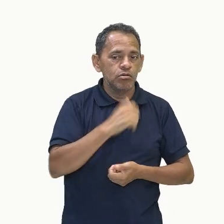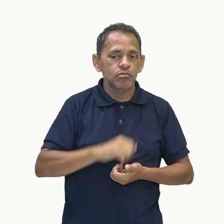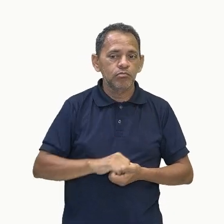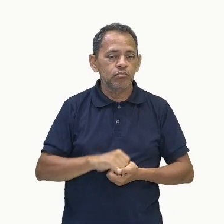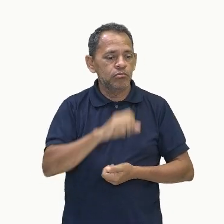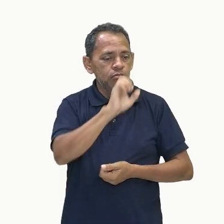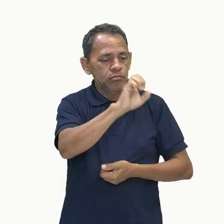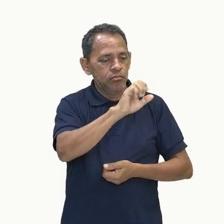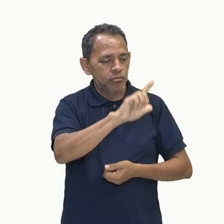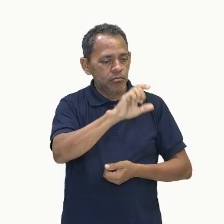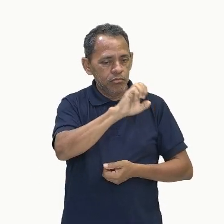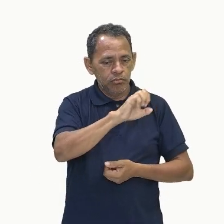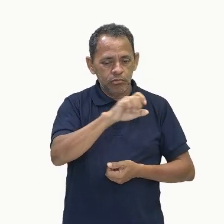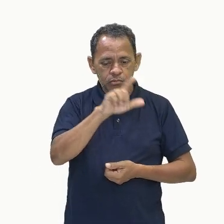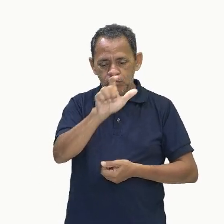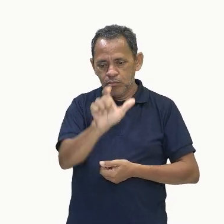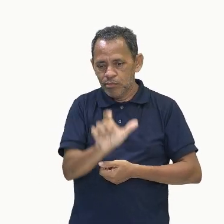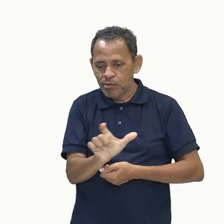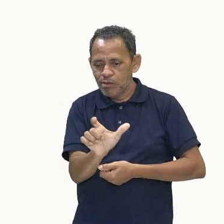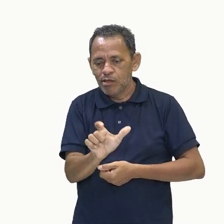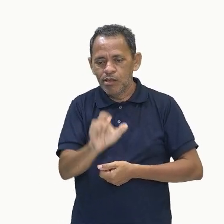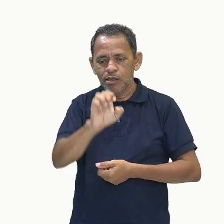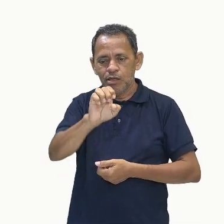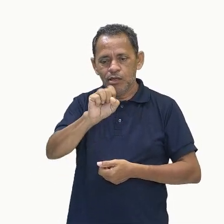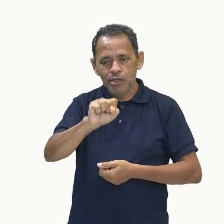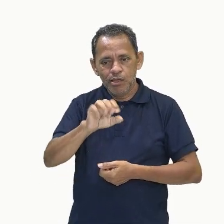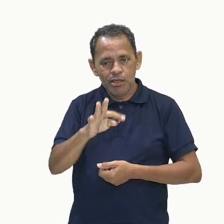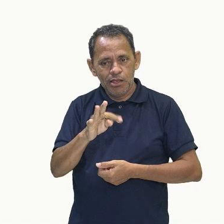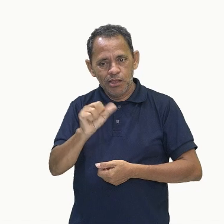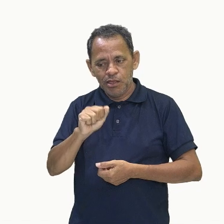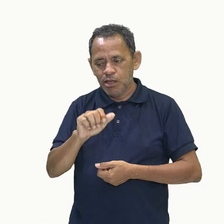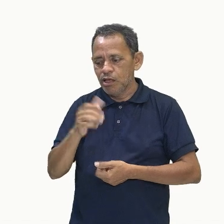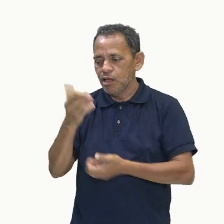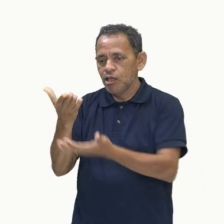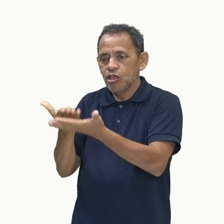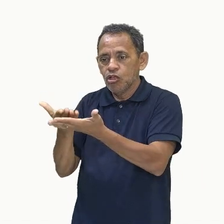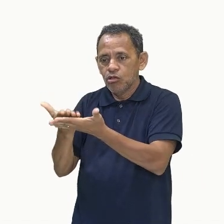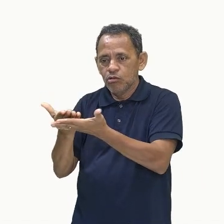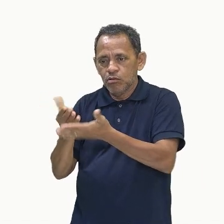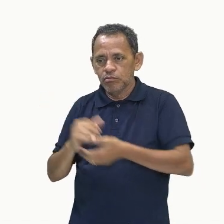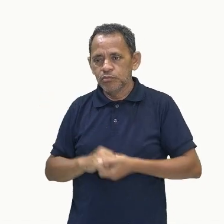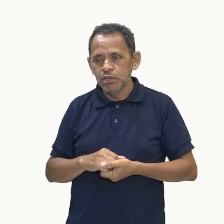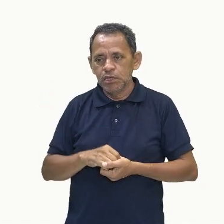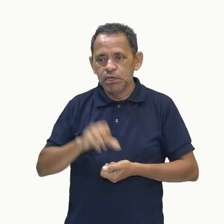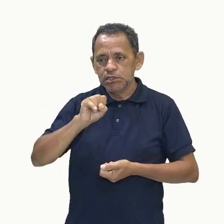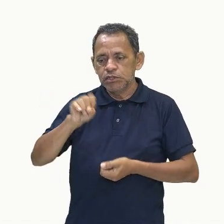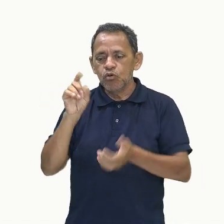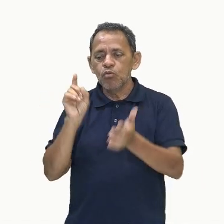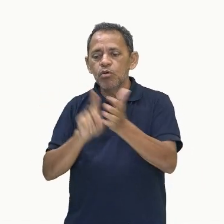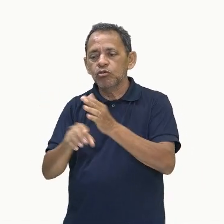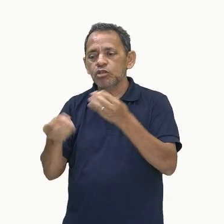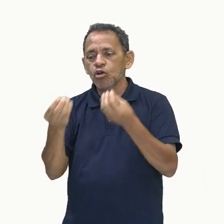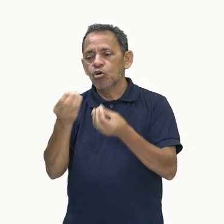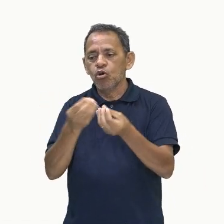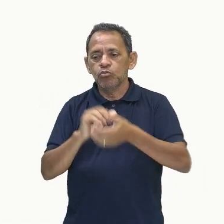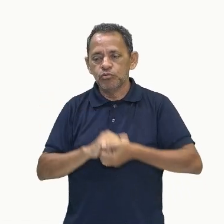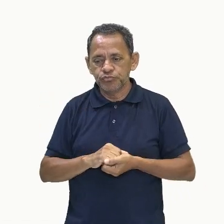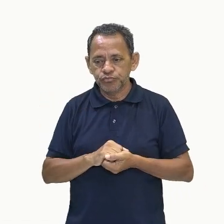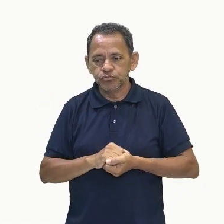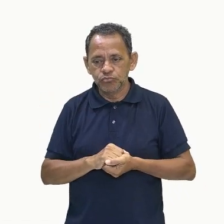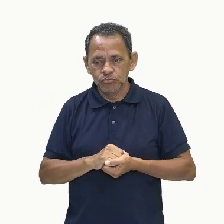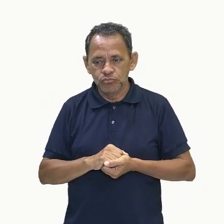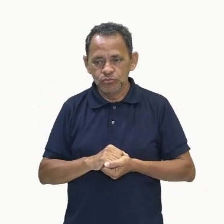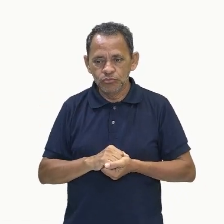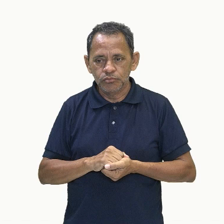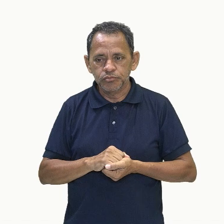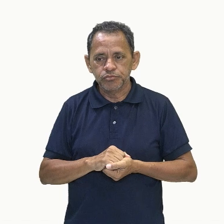ele está estudando. Se for uma pergunta, eu vou fazer a inversão, né? O is, ele